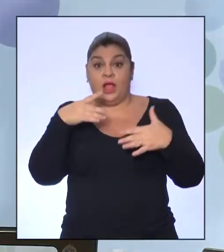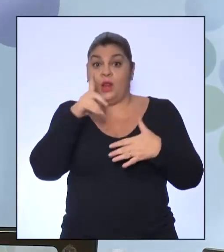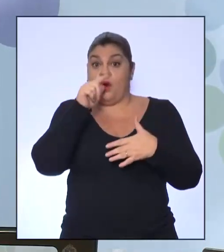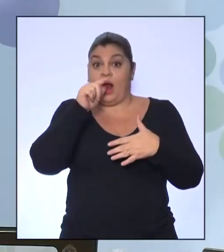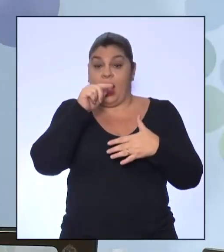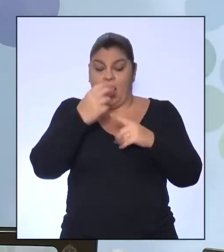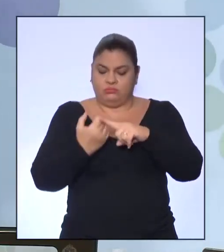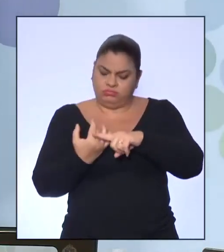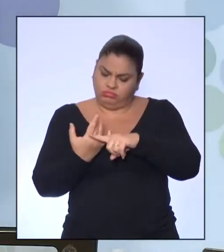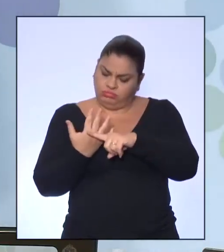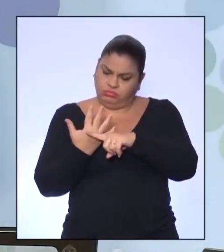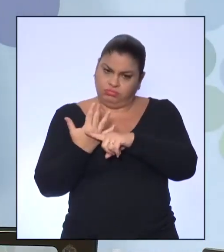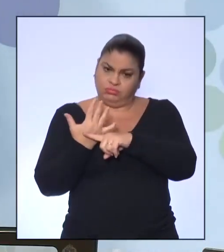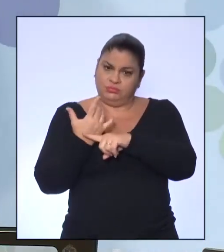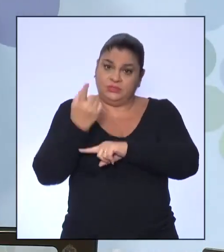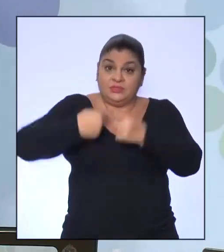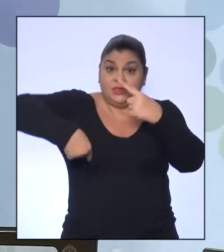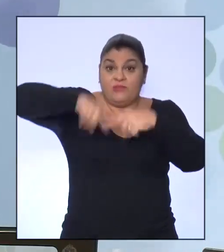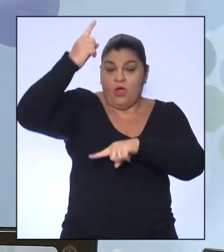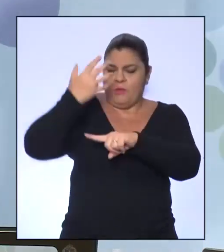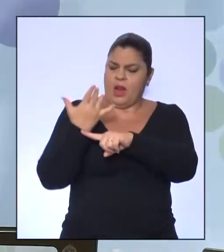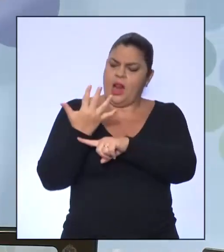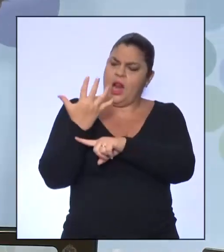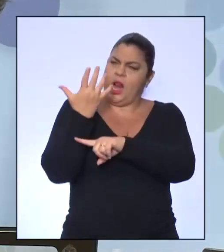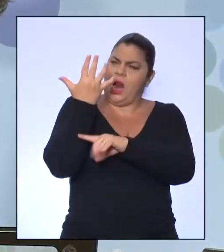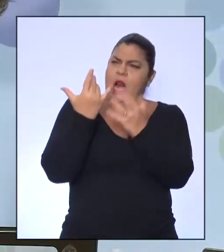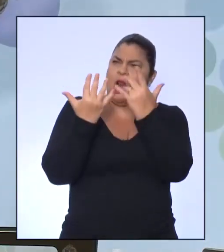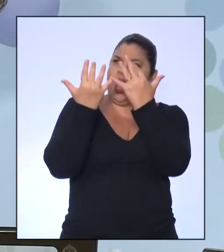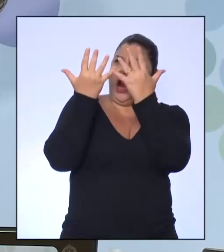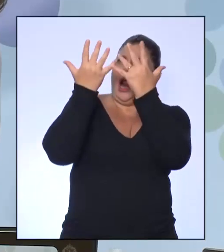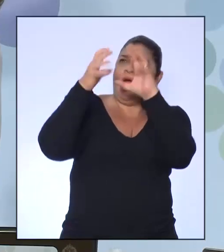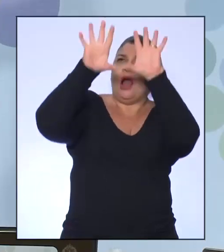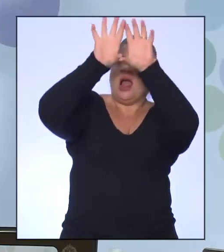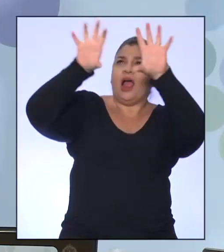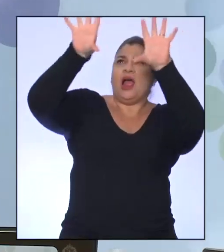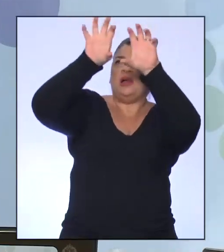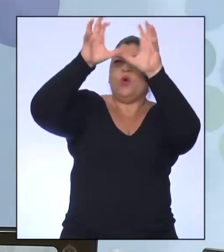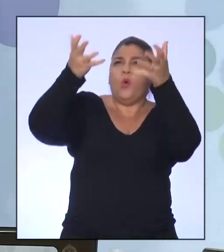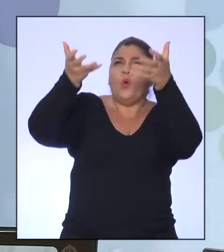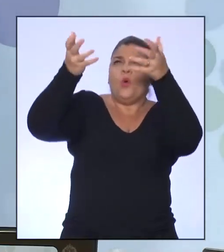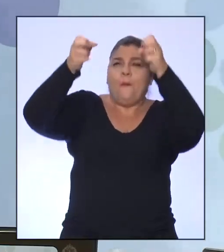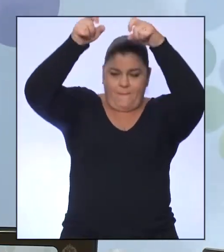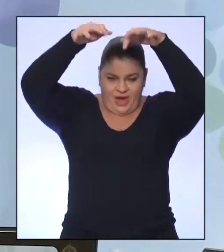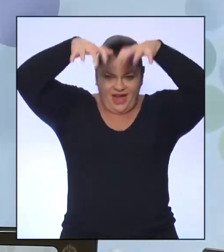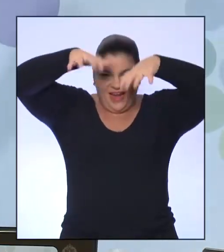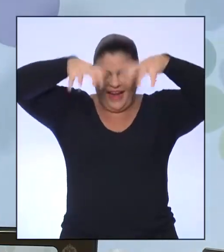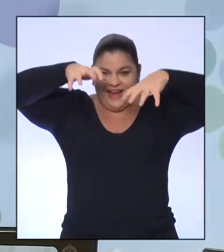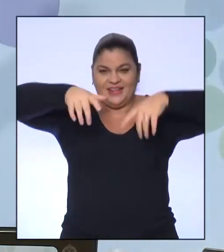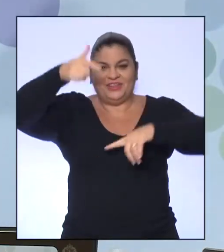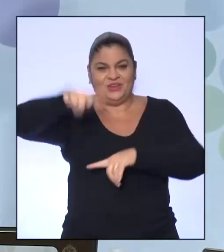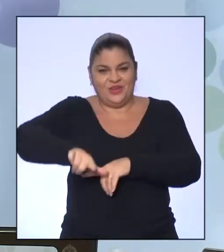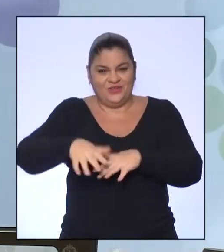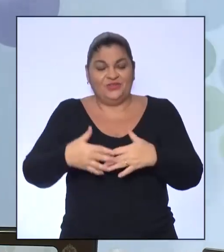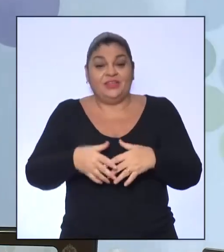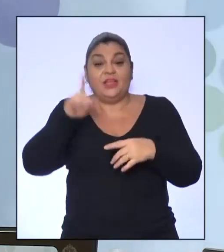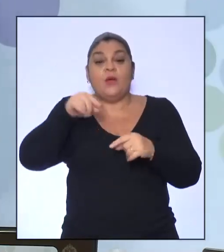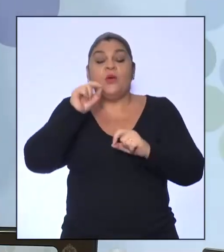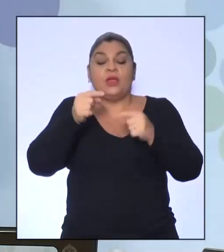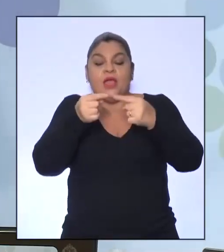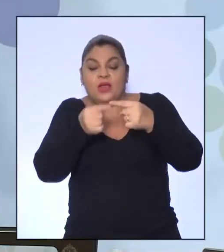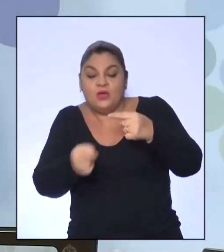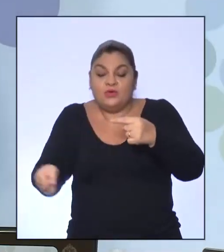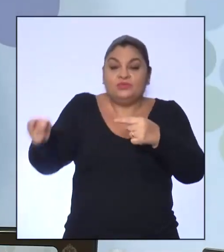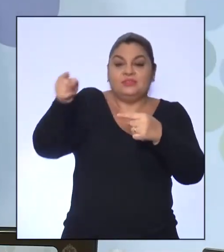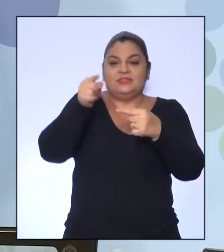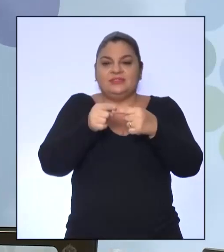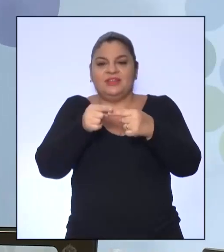líquida transforma-se em vapor, sobe, vai lá para a nuvem. Então, esse, na verdade, é o ciclo da água, uma